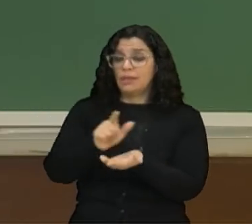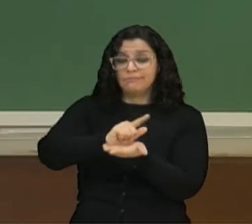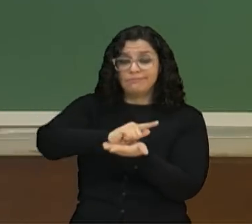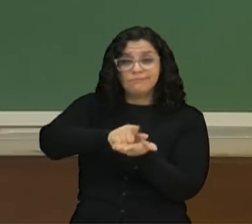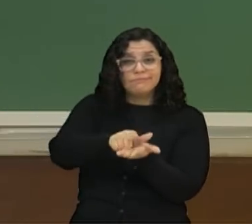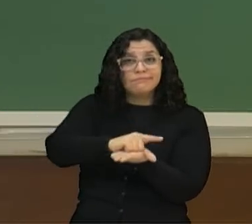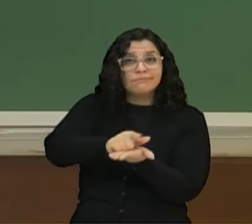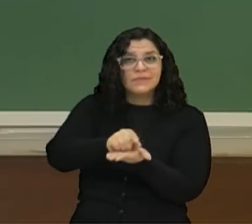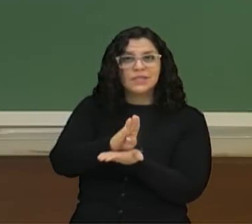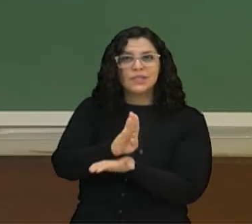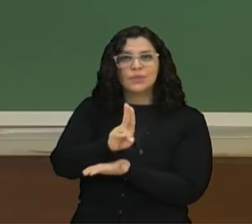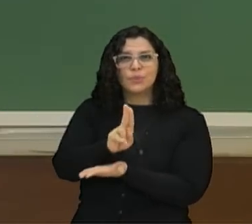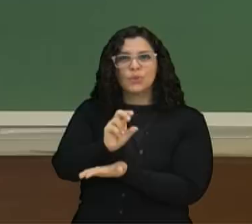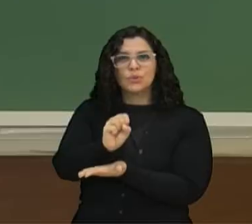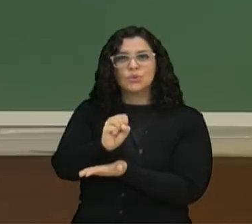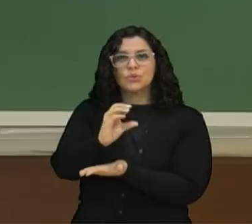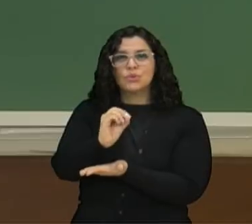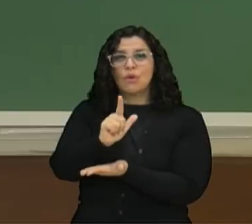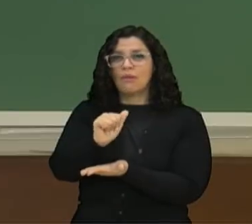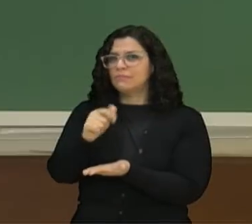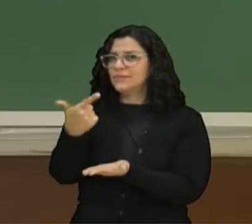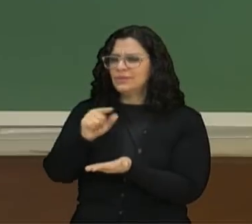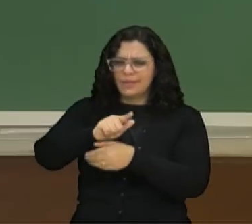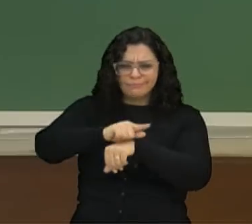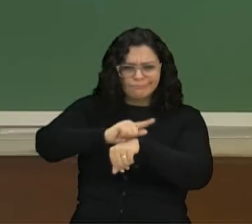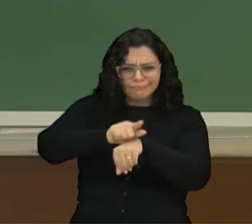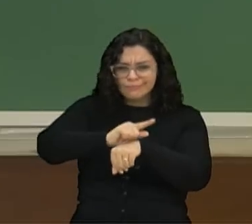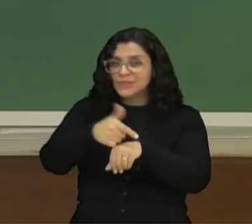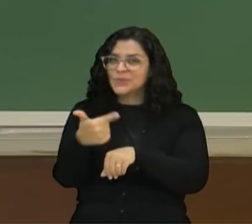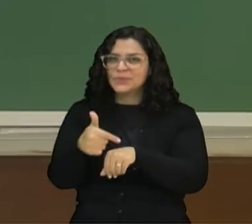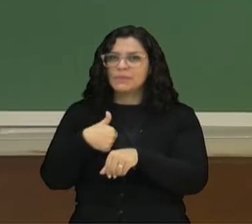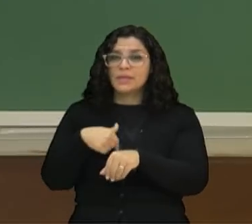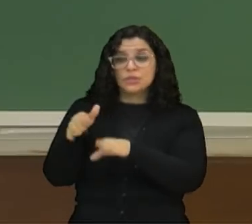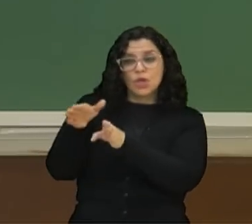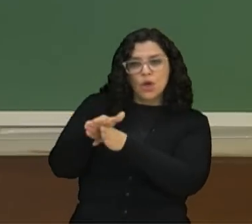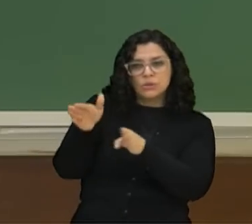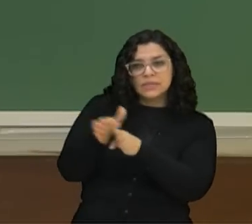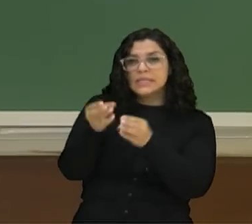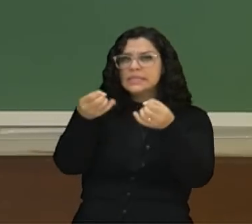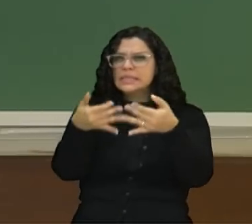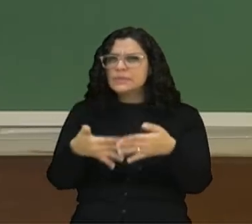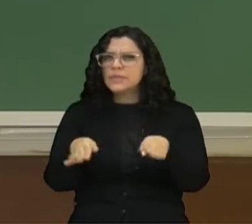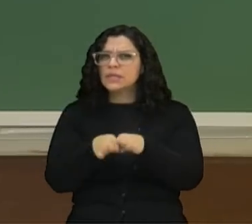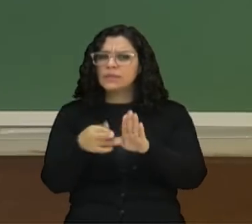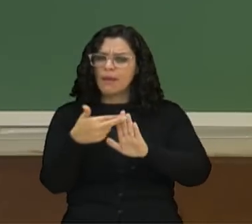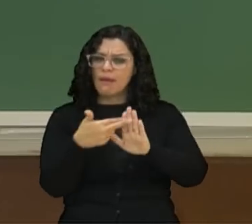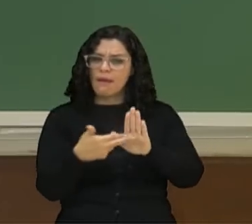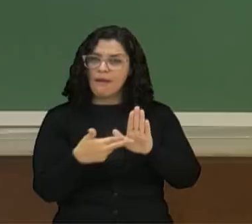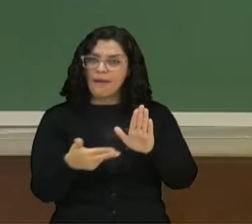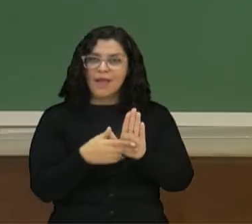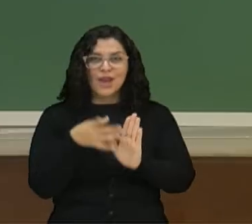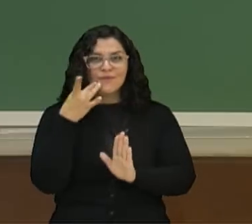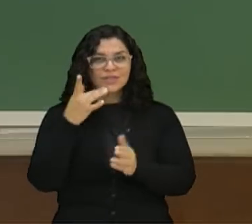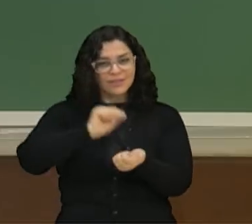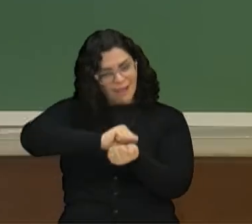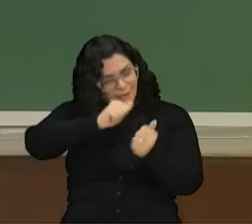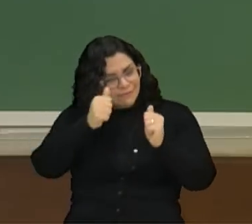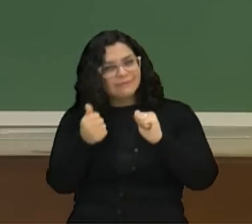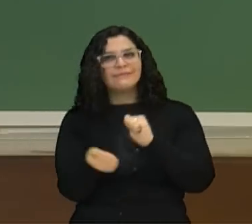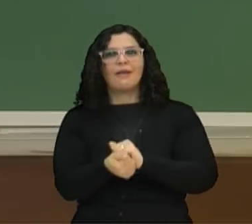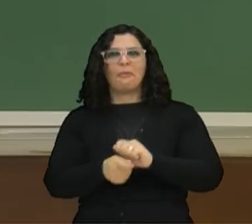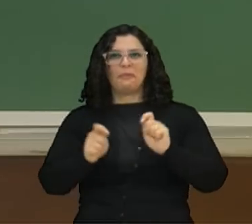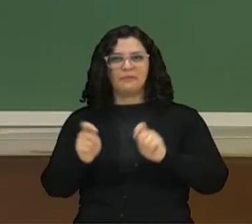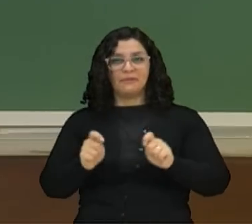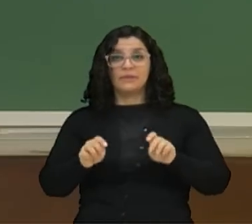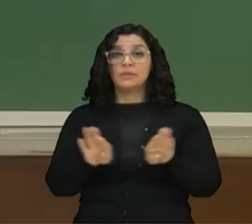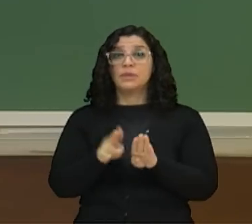consegue formar, né, ter uma orientação com o professor, uma explicação mais fácil, e aí a gente adapta, tá? E